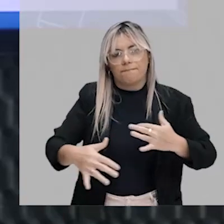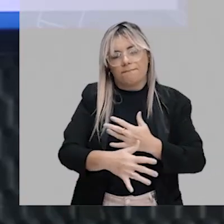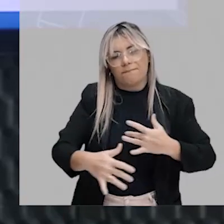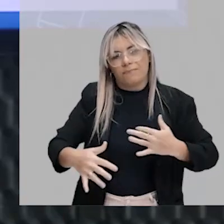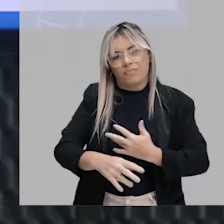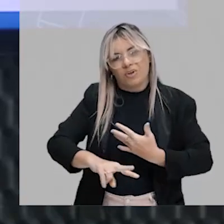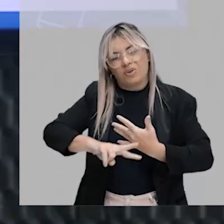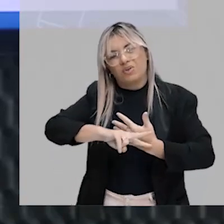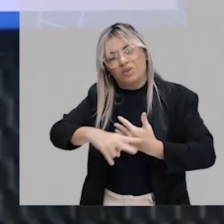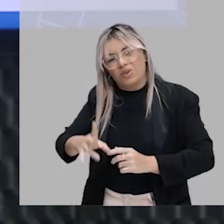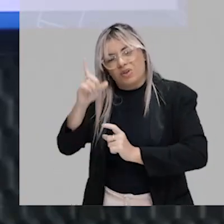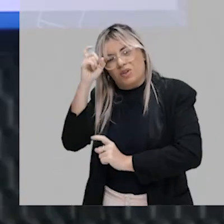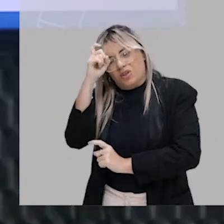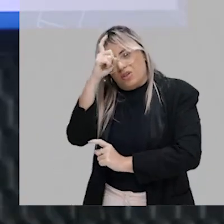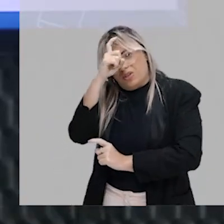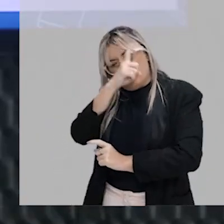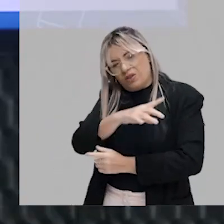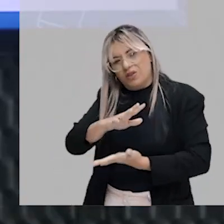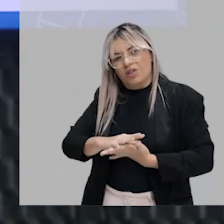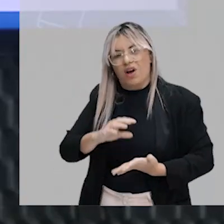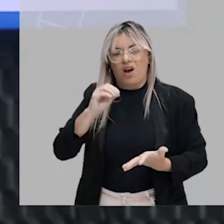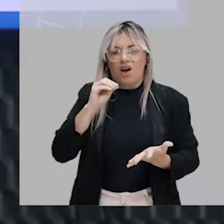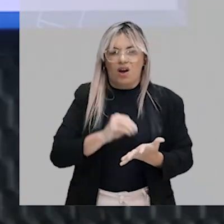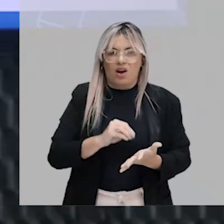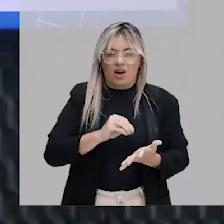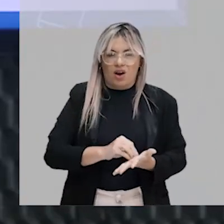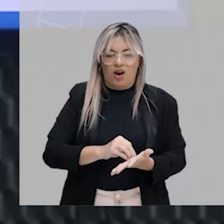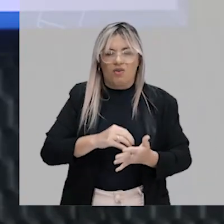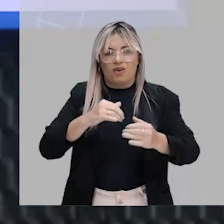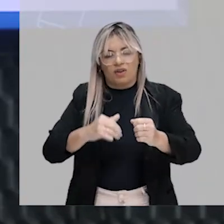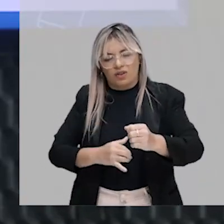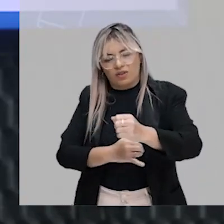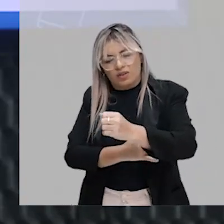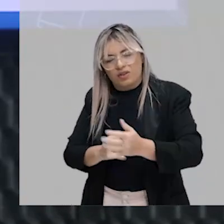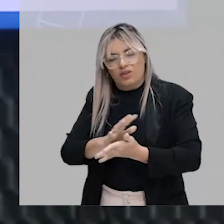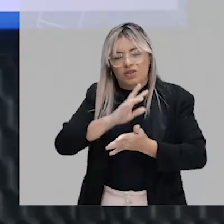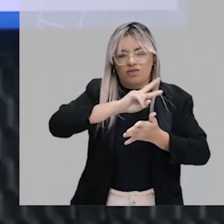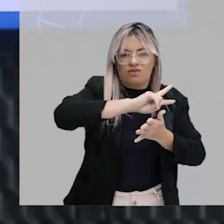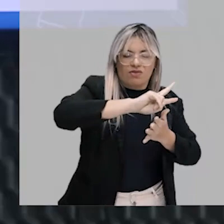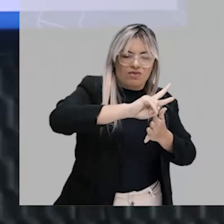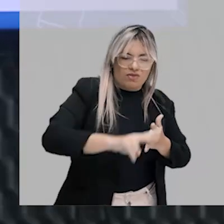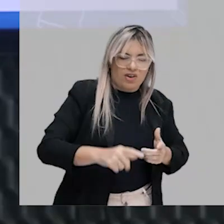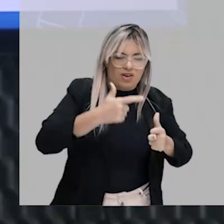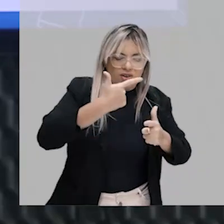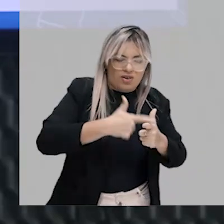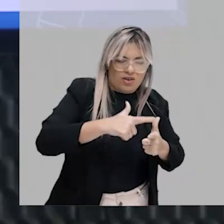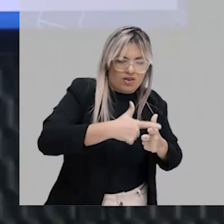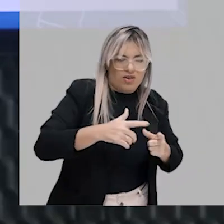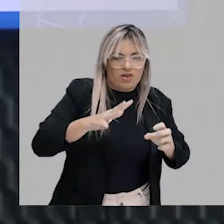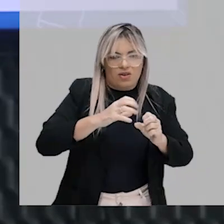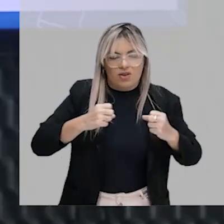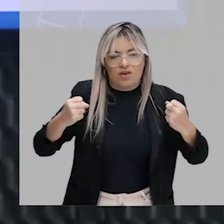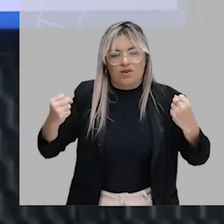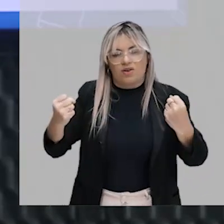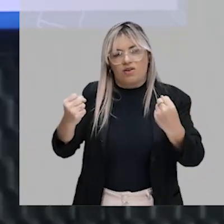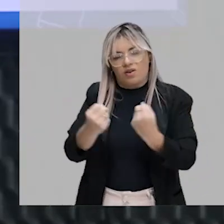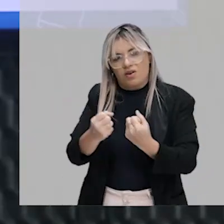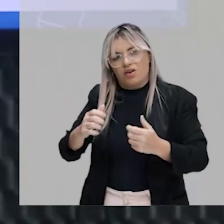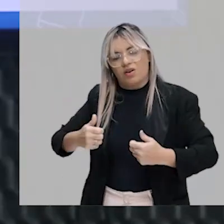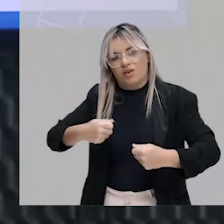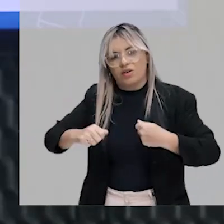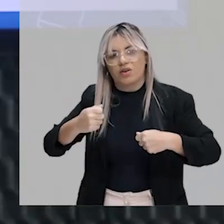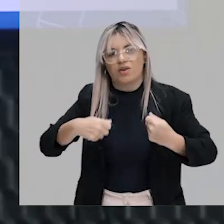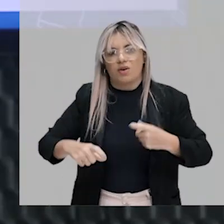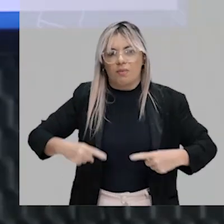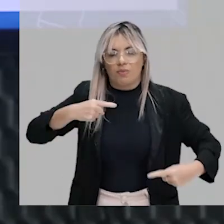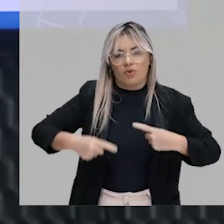muitas dificuldades por conta da falta de infraestrutura. Então tu tem uma série de questões sociais, econômicas, políticas, culturais,